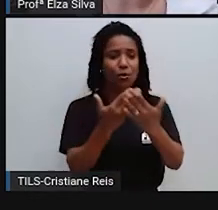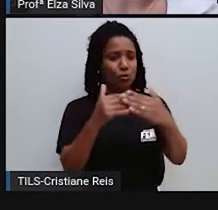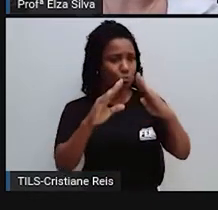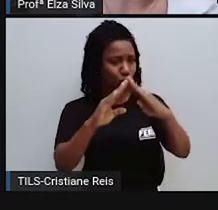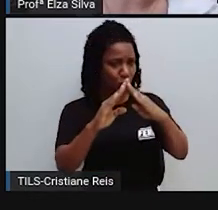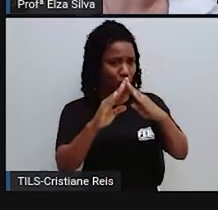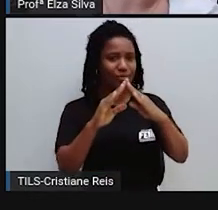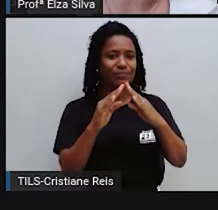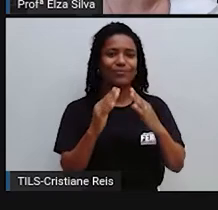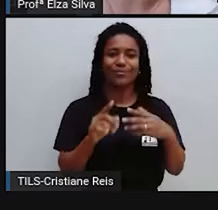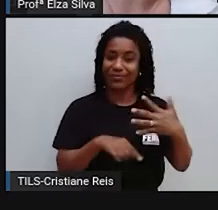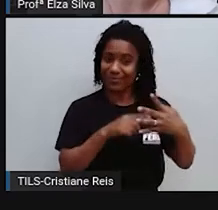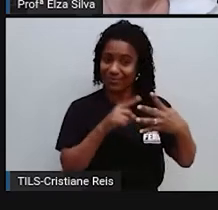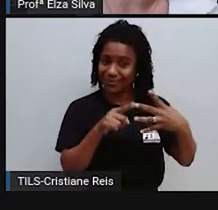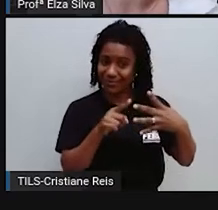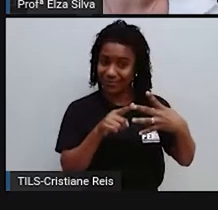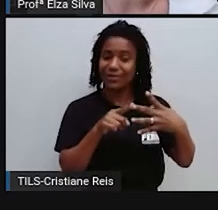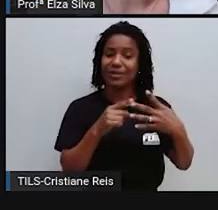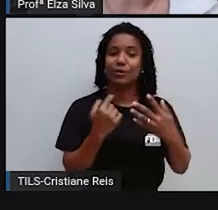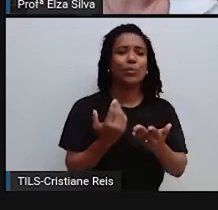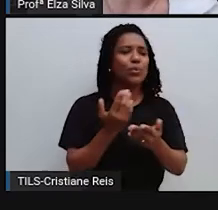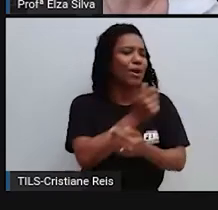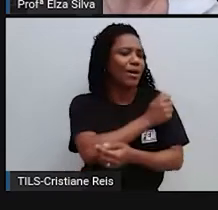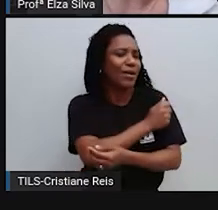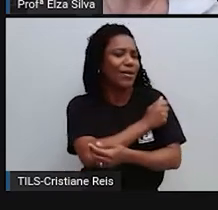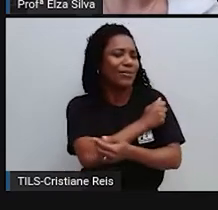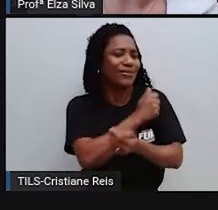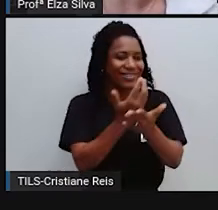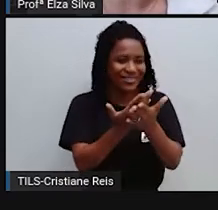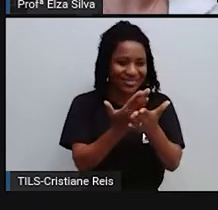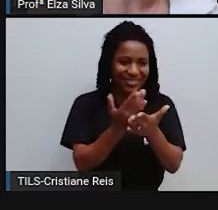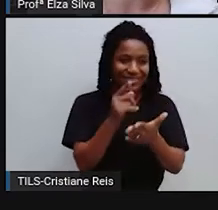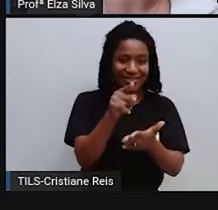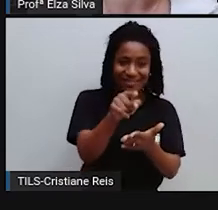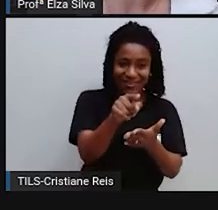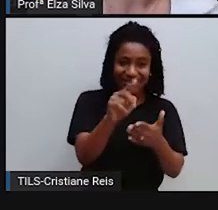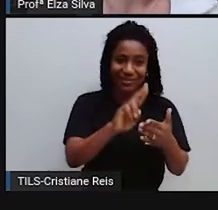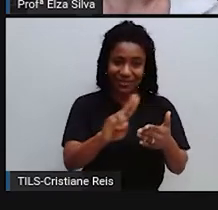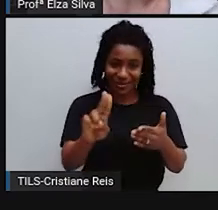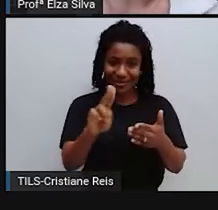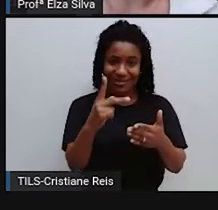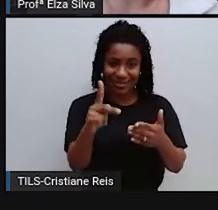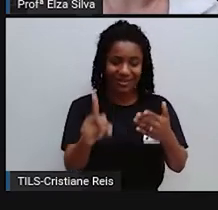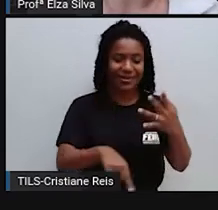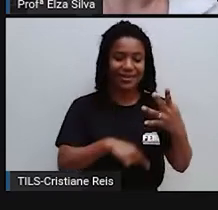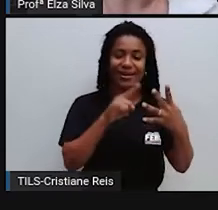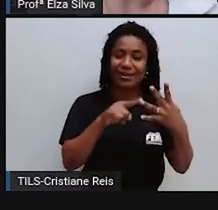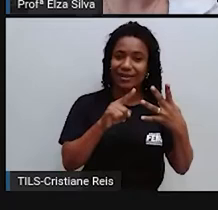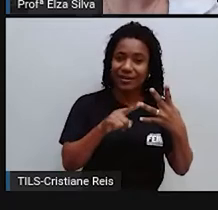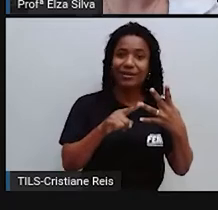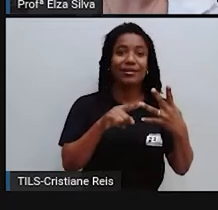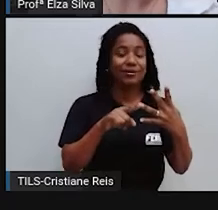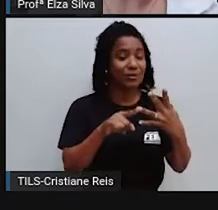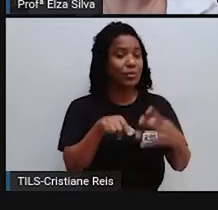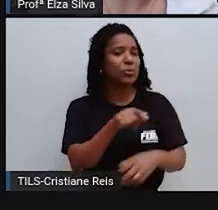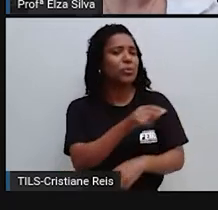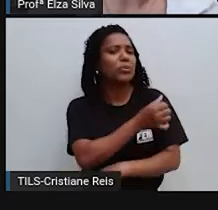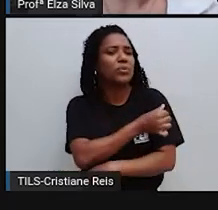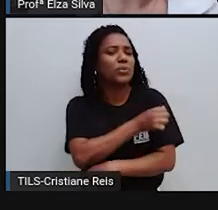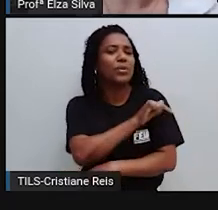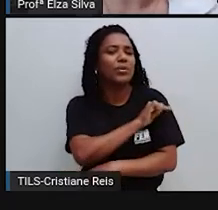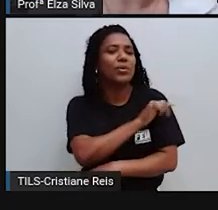estuda, student, o seu nome, grade, a série que você estuda. Date, a data de nossa aula de